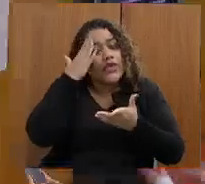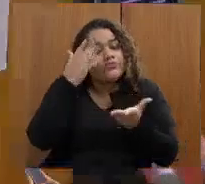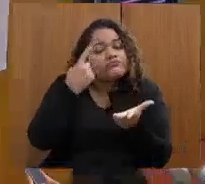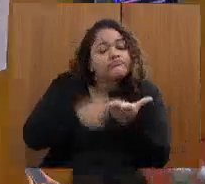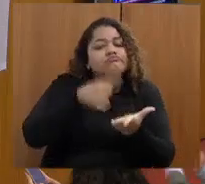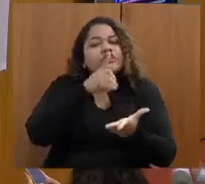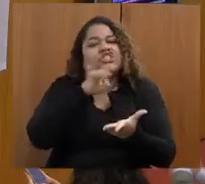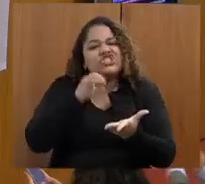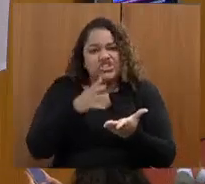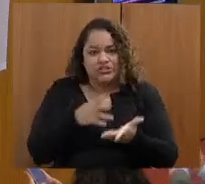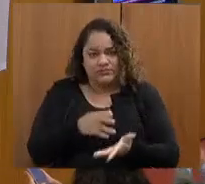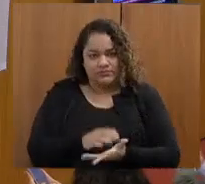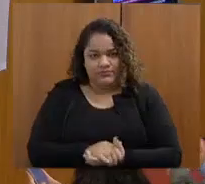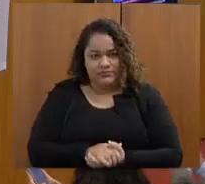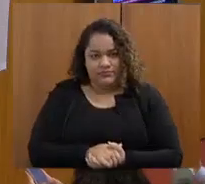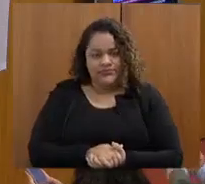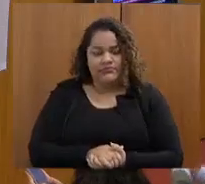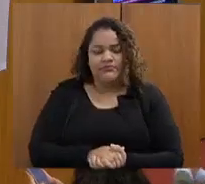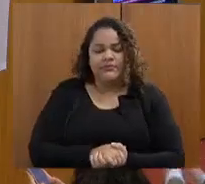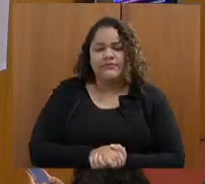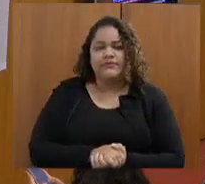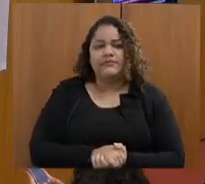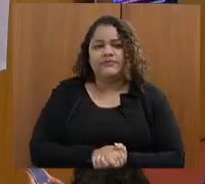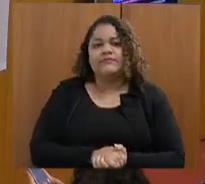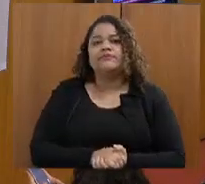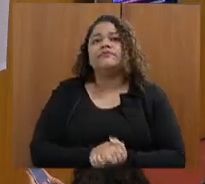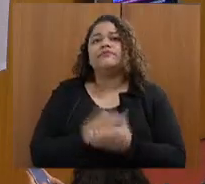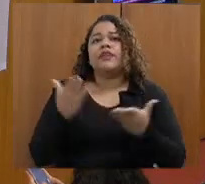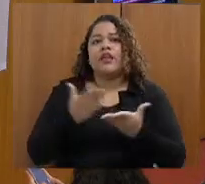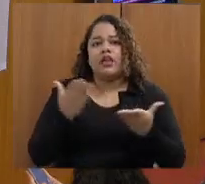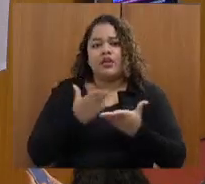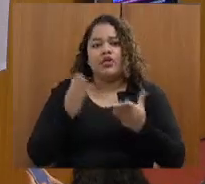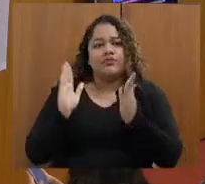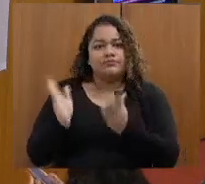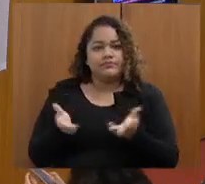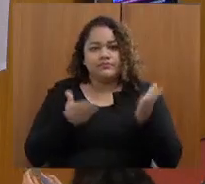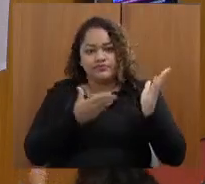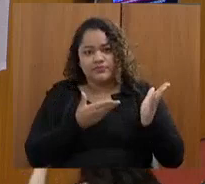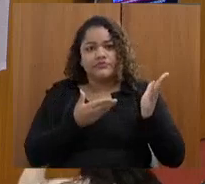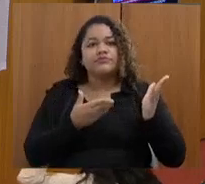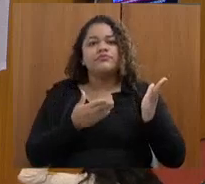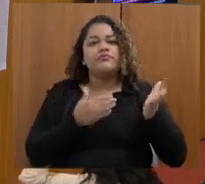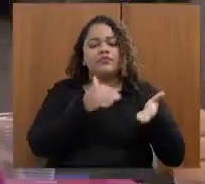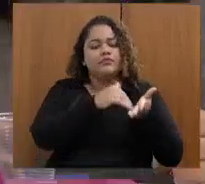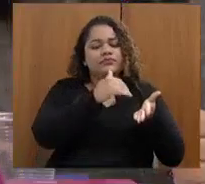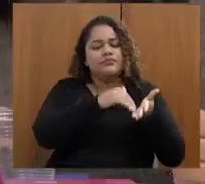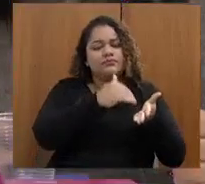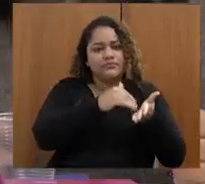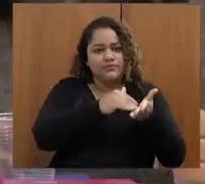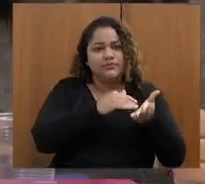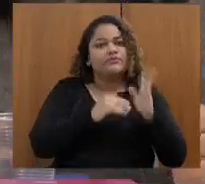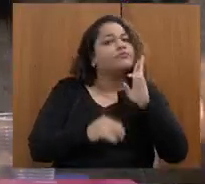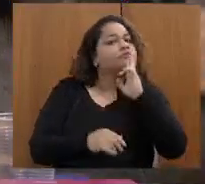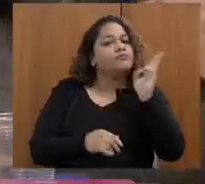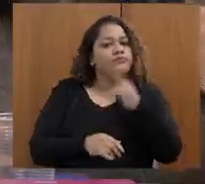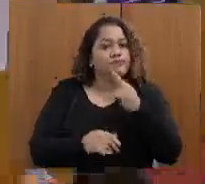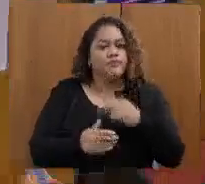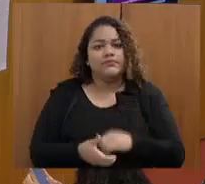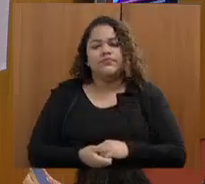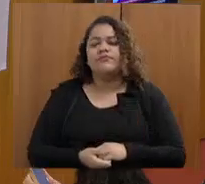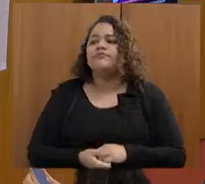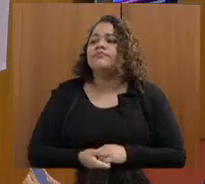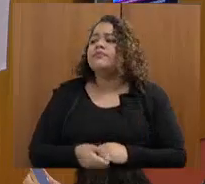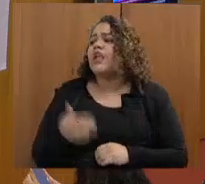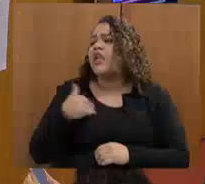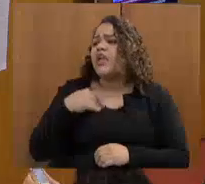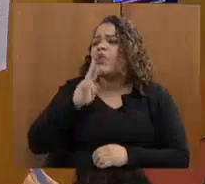obrigado vou passar agora as considerações então para responder Os questionamentos secretário Deputado CD bem